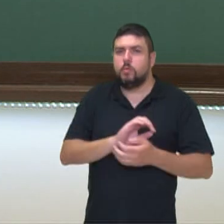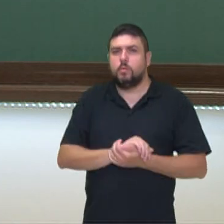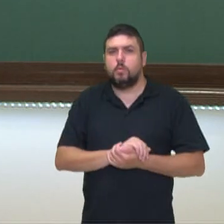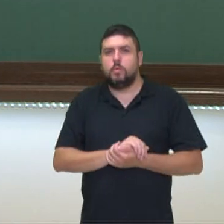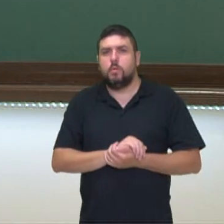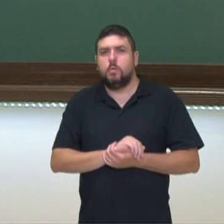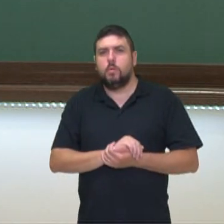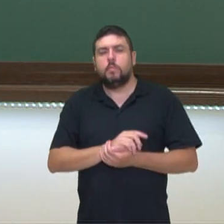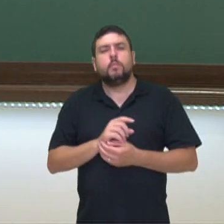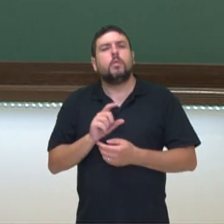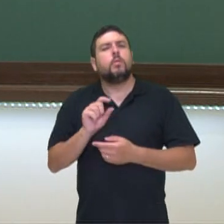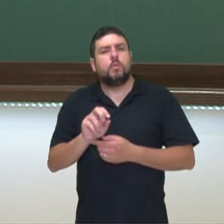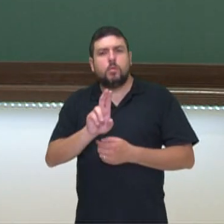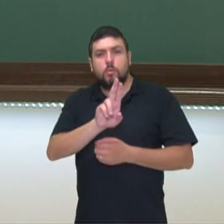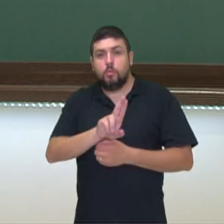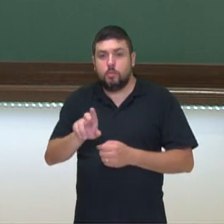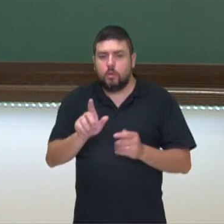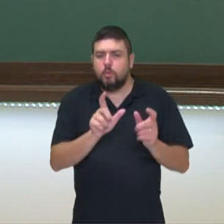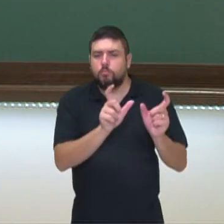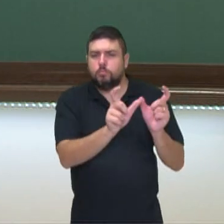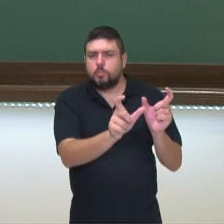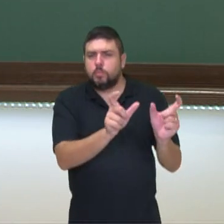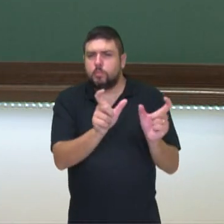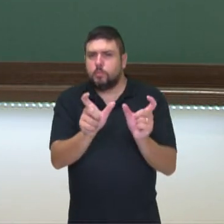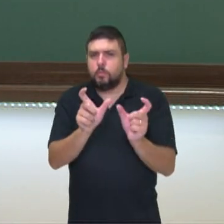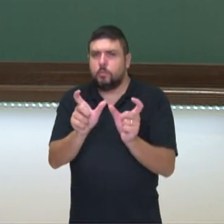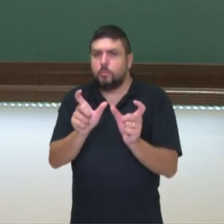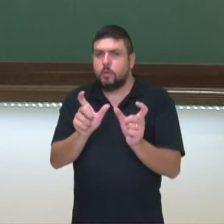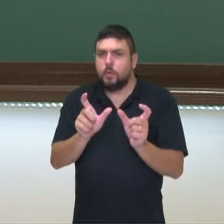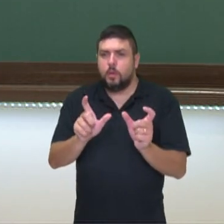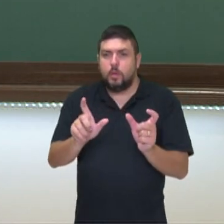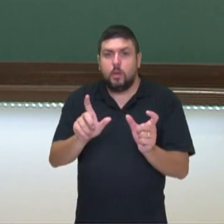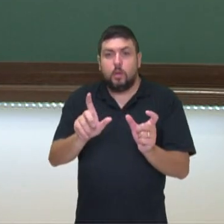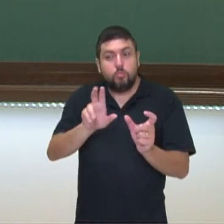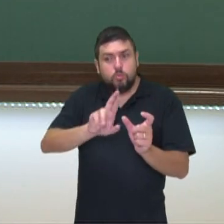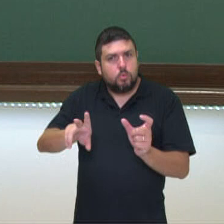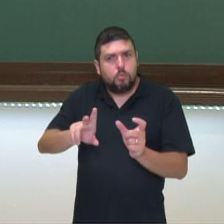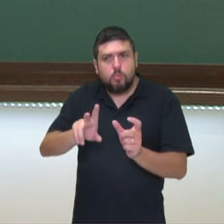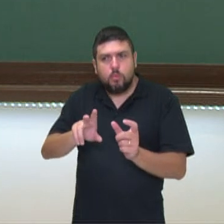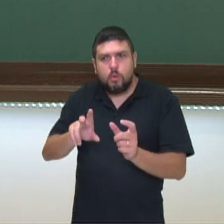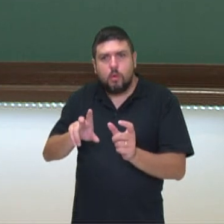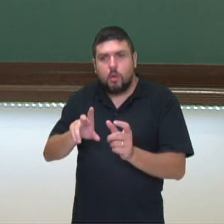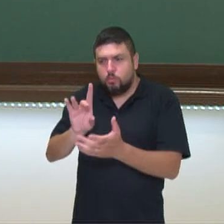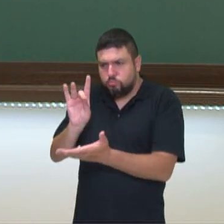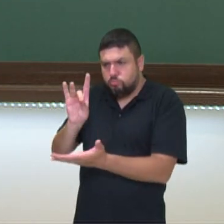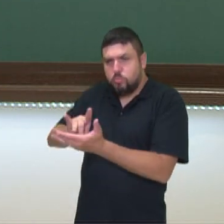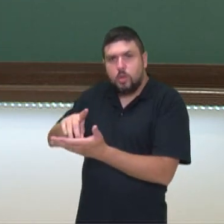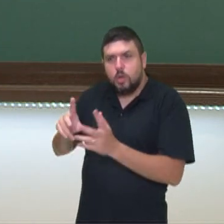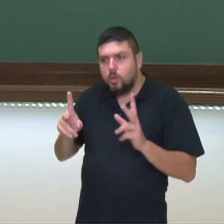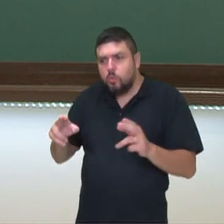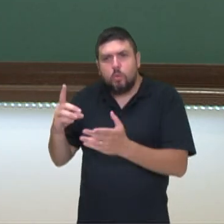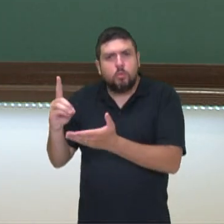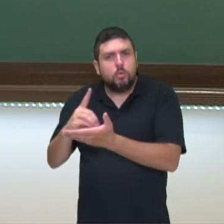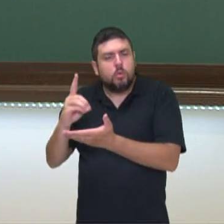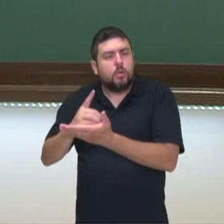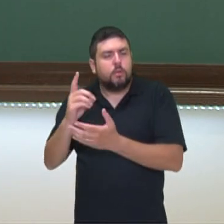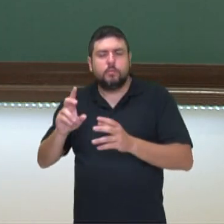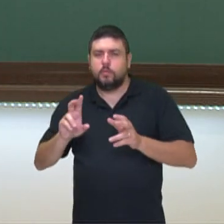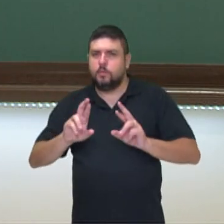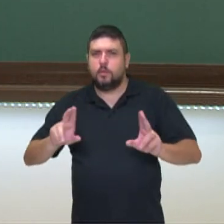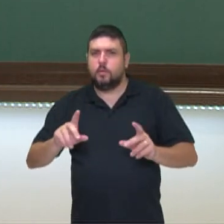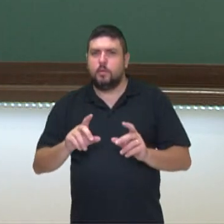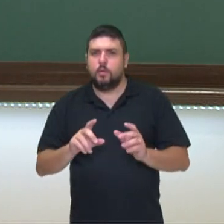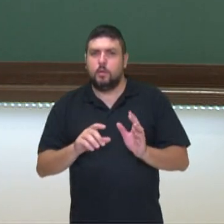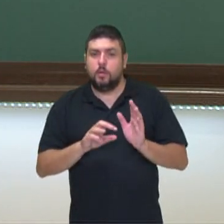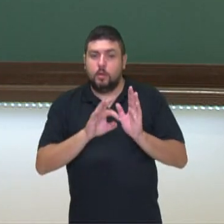trabalha muito bem as palavras de modo não literal, de modo diferente daquele que encontramos no dicionário. Ele planeja seu texto